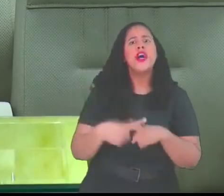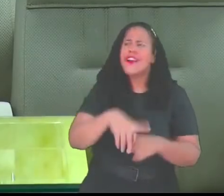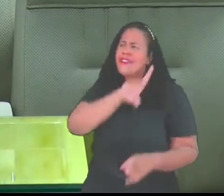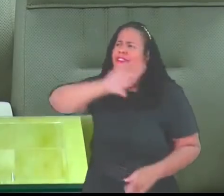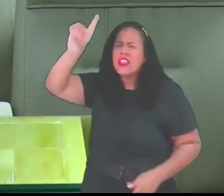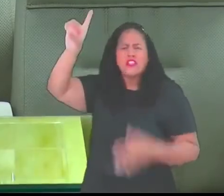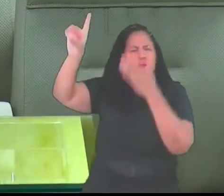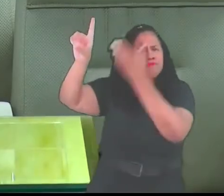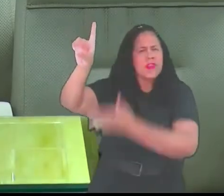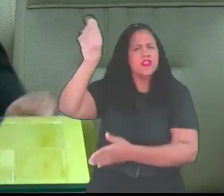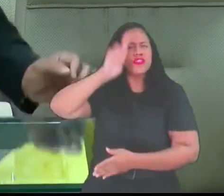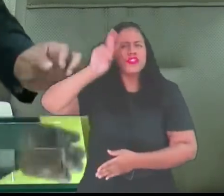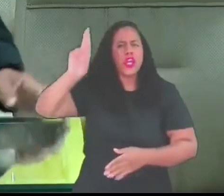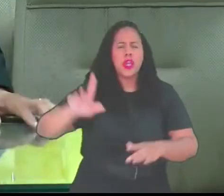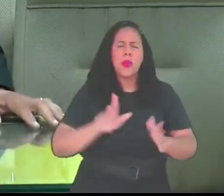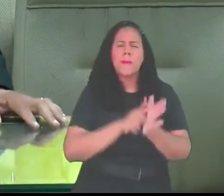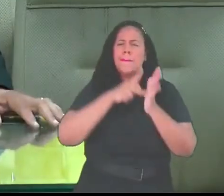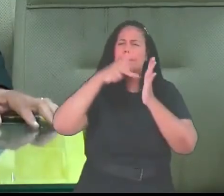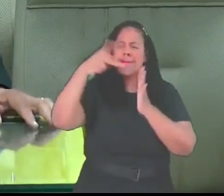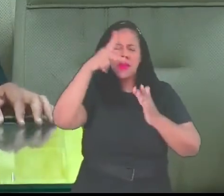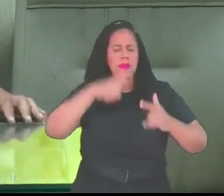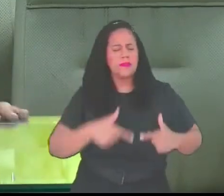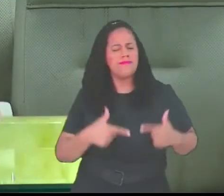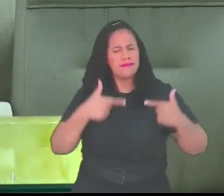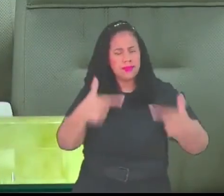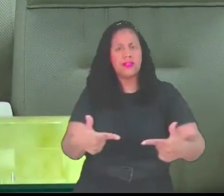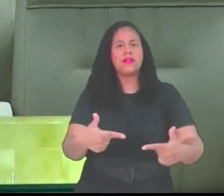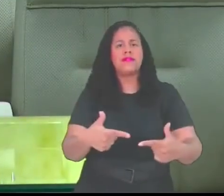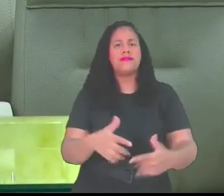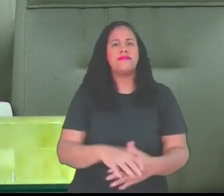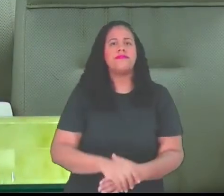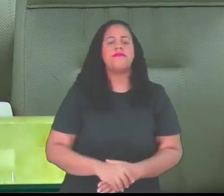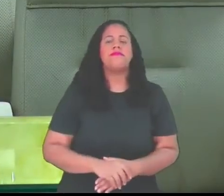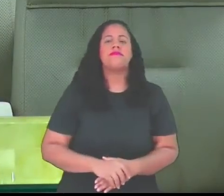da guerra. Glórias a Jesus.